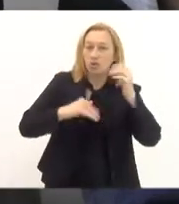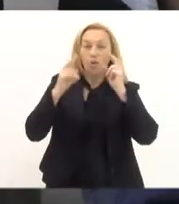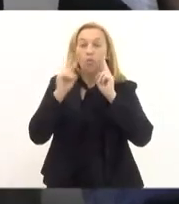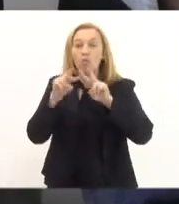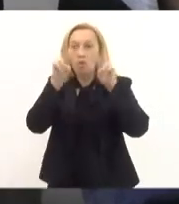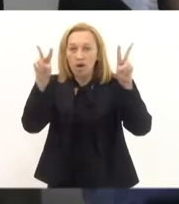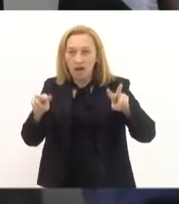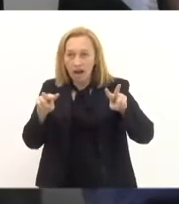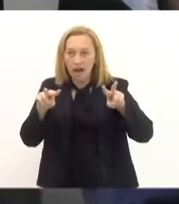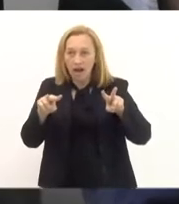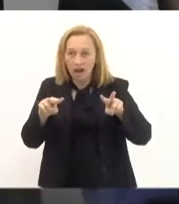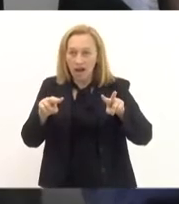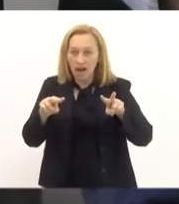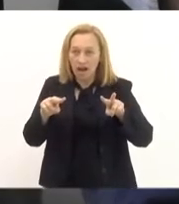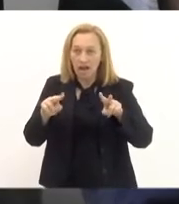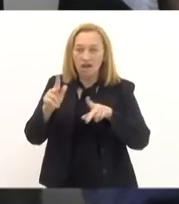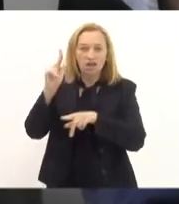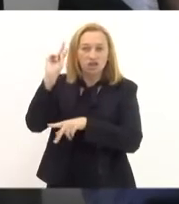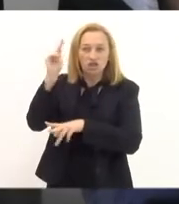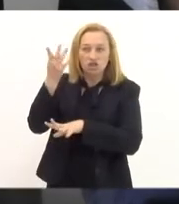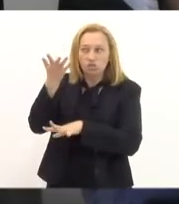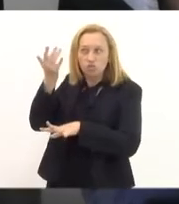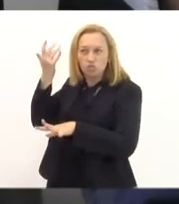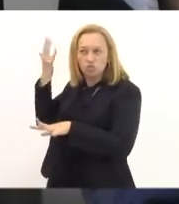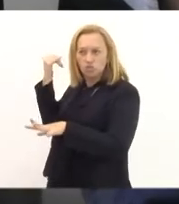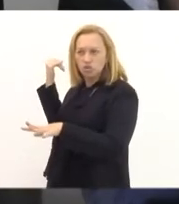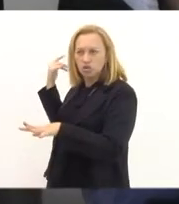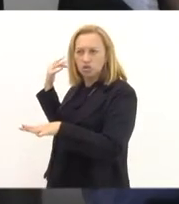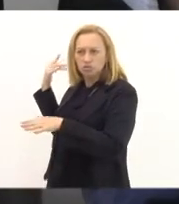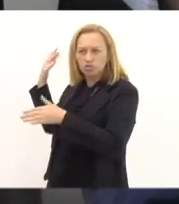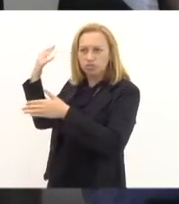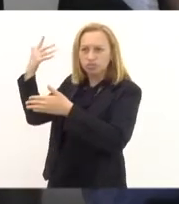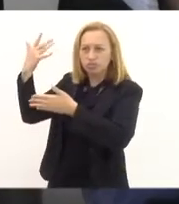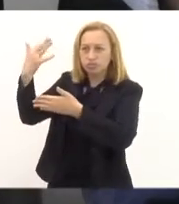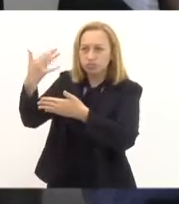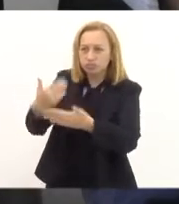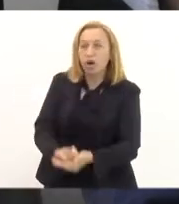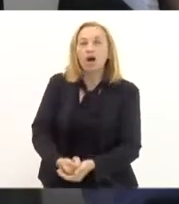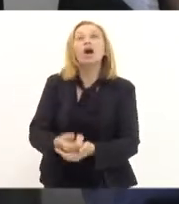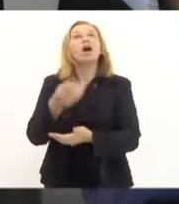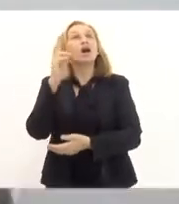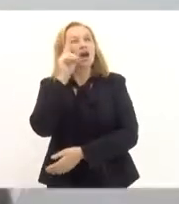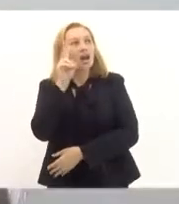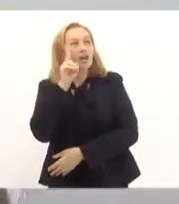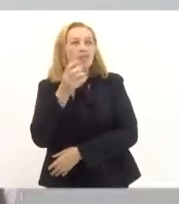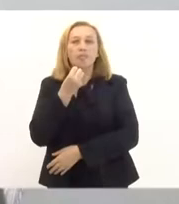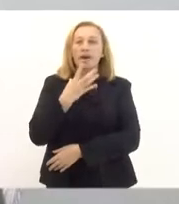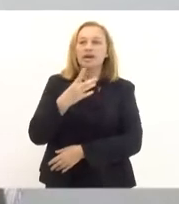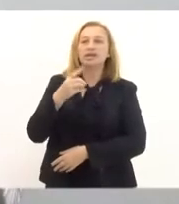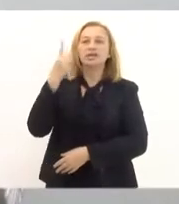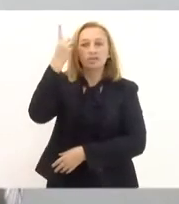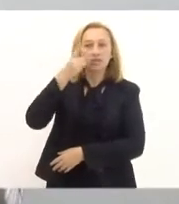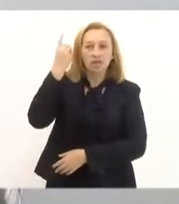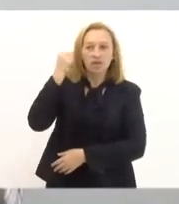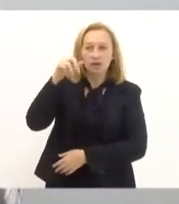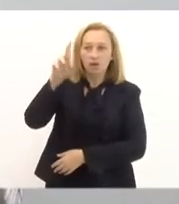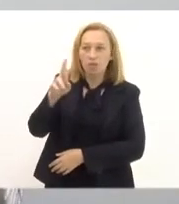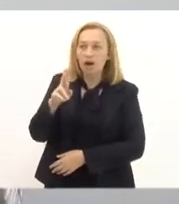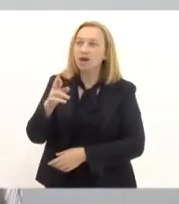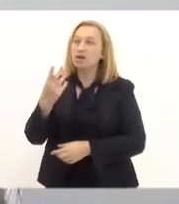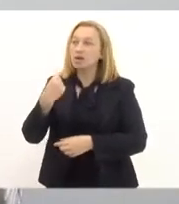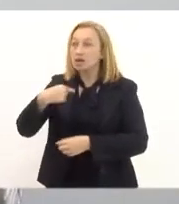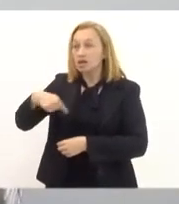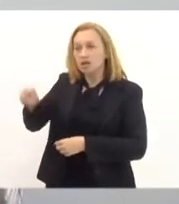olhar cronológico e histórico no na questão dos acontecimentos e lembro bem Deputado elomar que tivemos que a